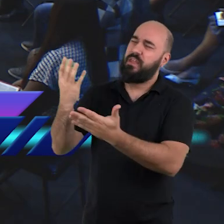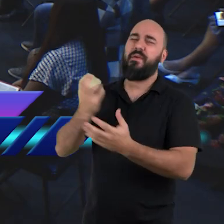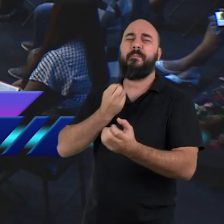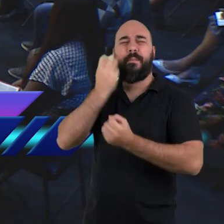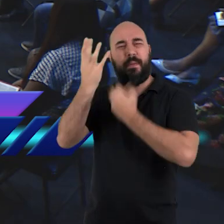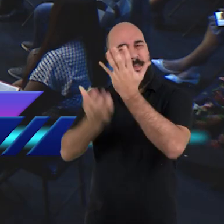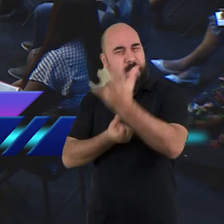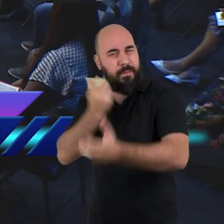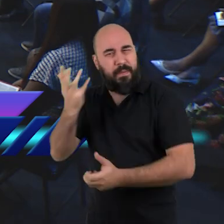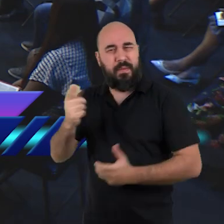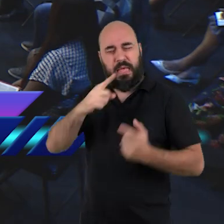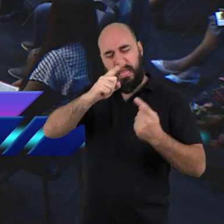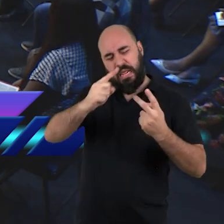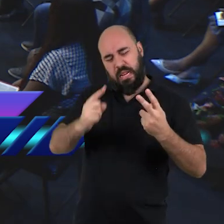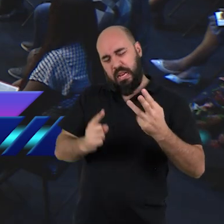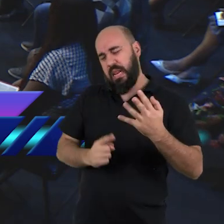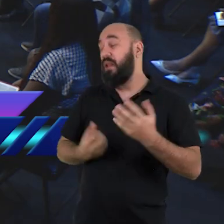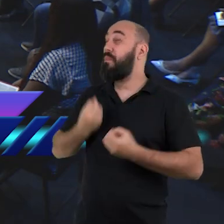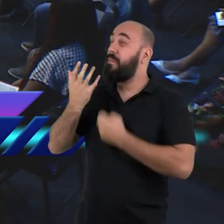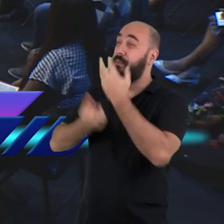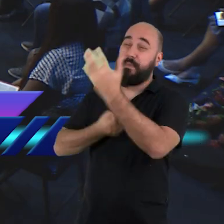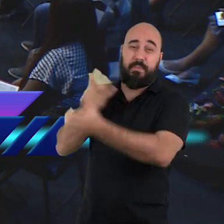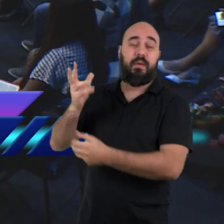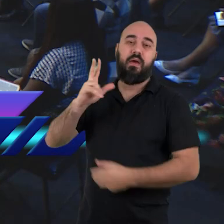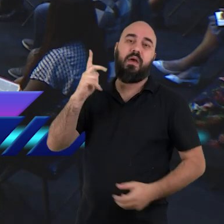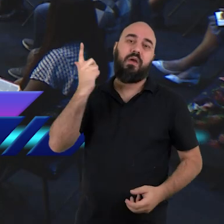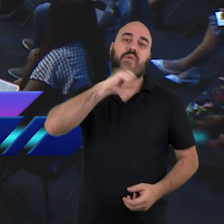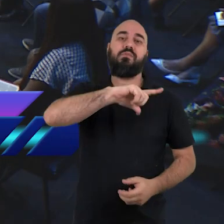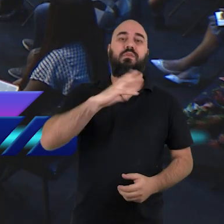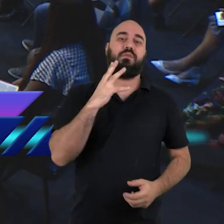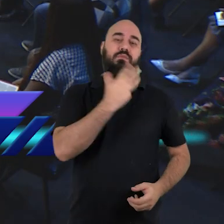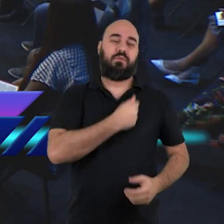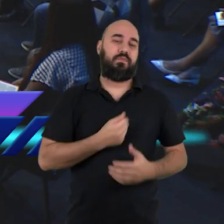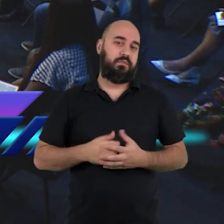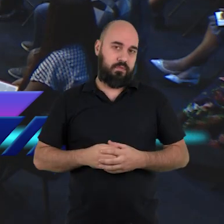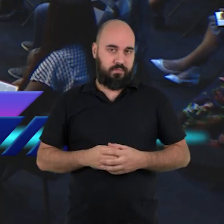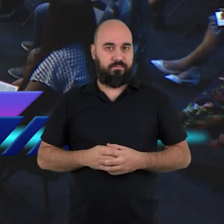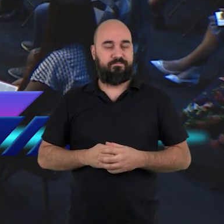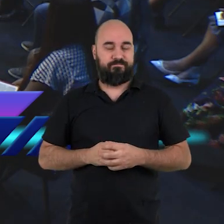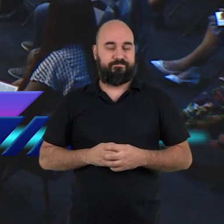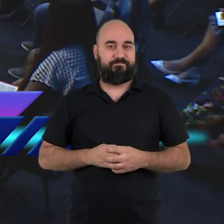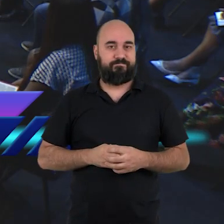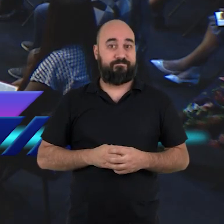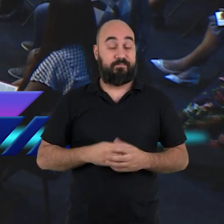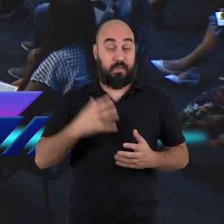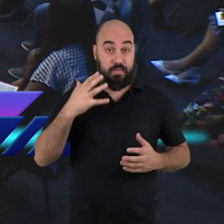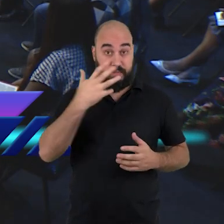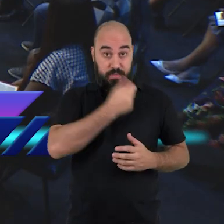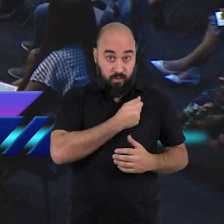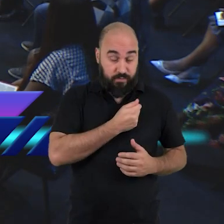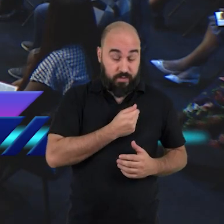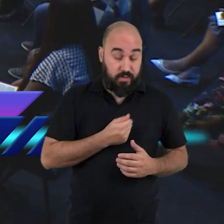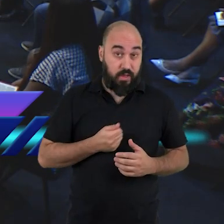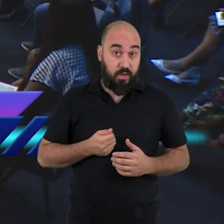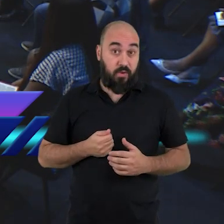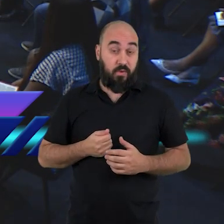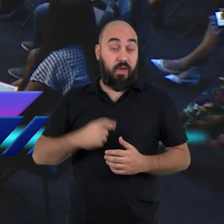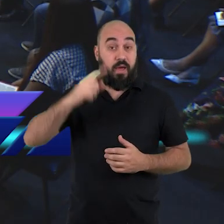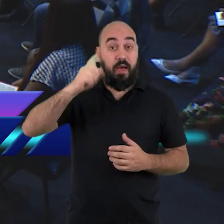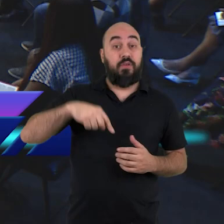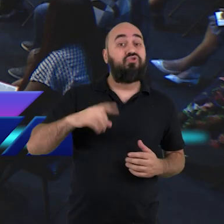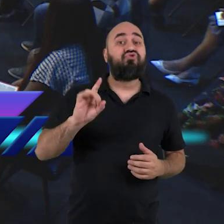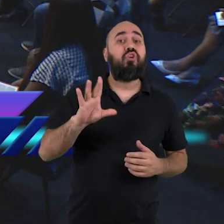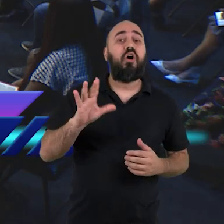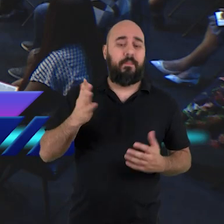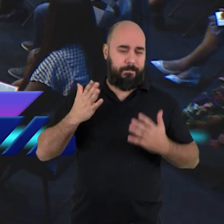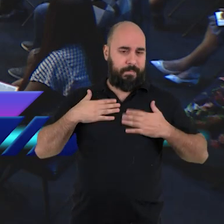debaixo dos pés de Cristo Jesus, porque só então você poderá ser salvo. E veja que a salvação, segundo Paulo,